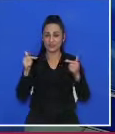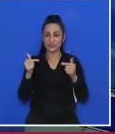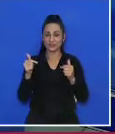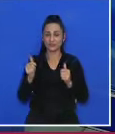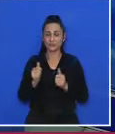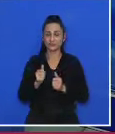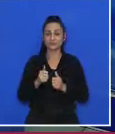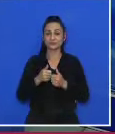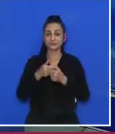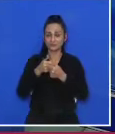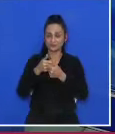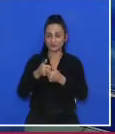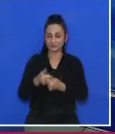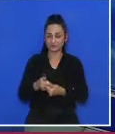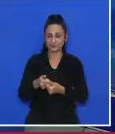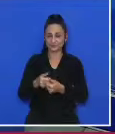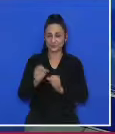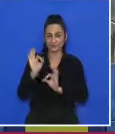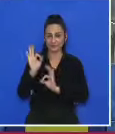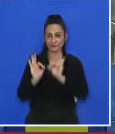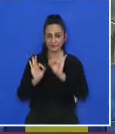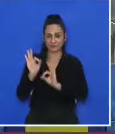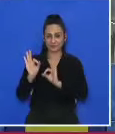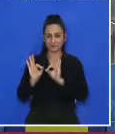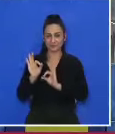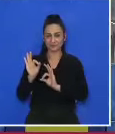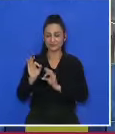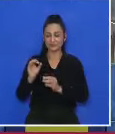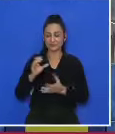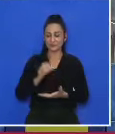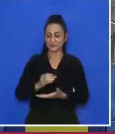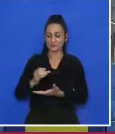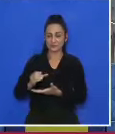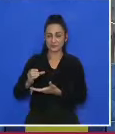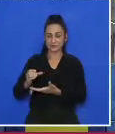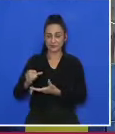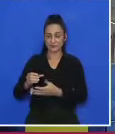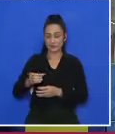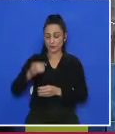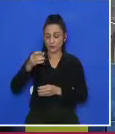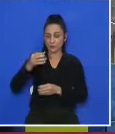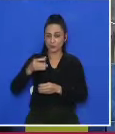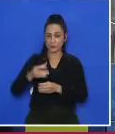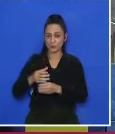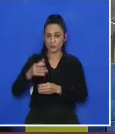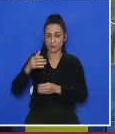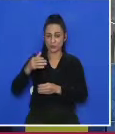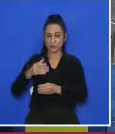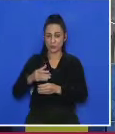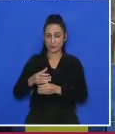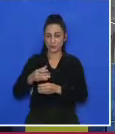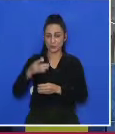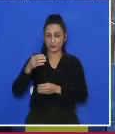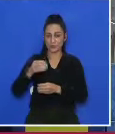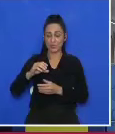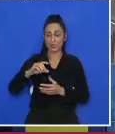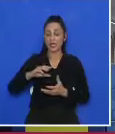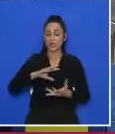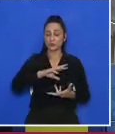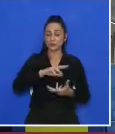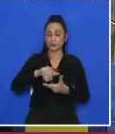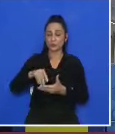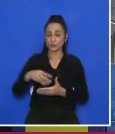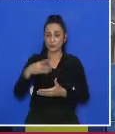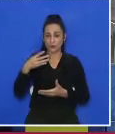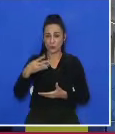Tainara. Eles vão realizar esse procedimento, recolhendo as bolas sorteadas no primeiro sorteio da dupla cena, colocando-as no suporte em cima do globo